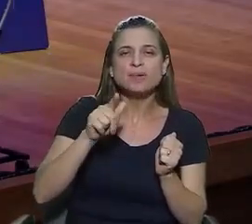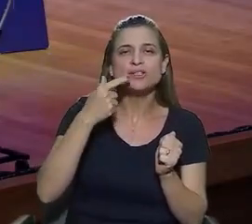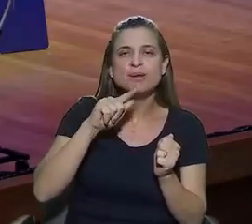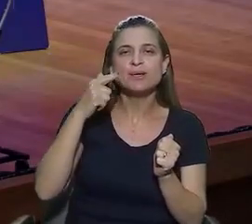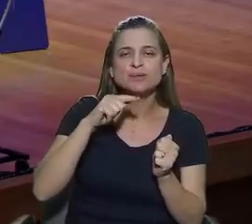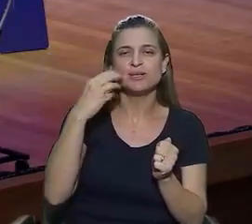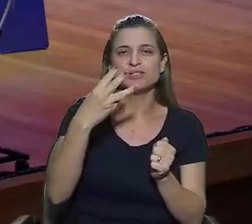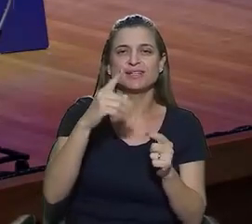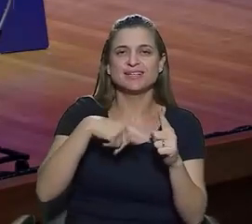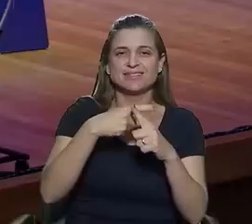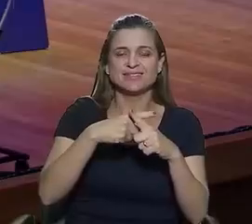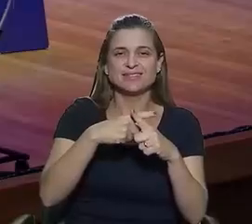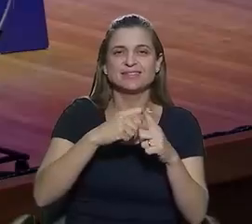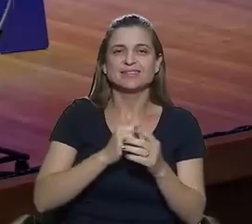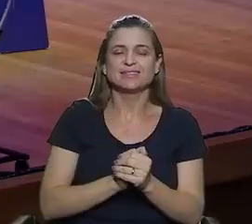escalavro.